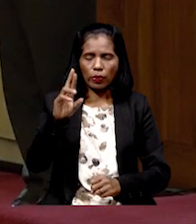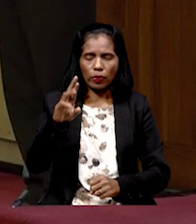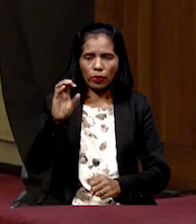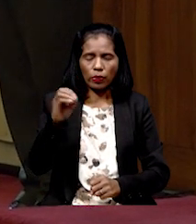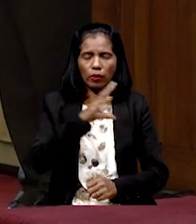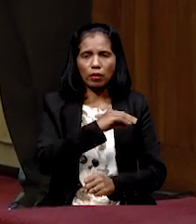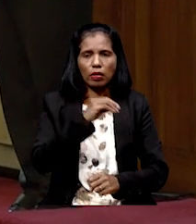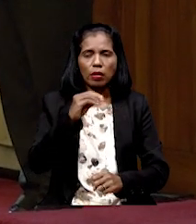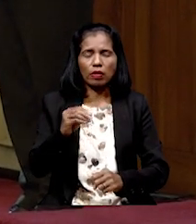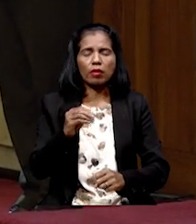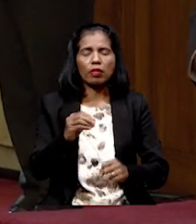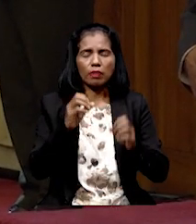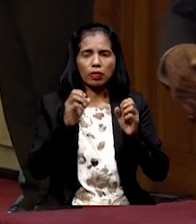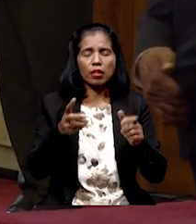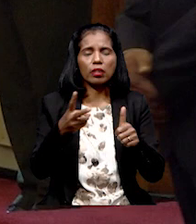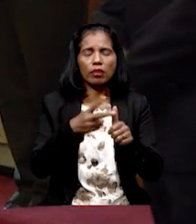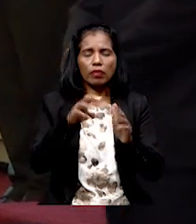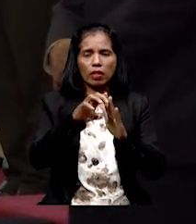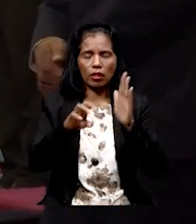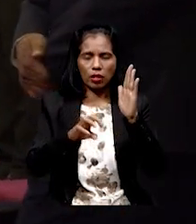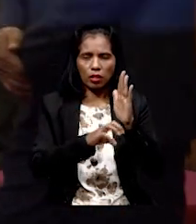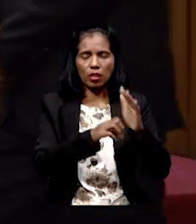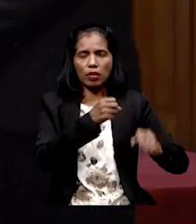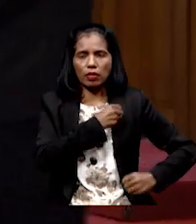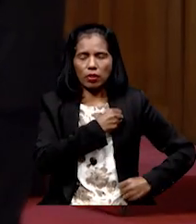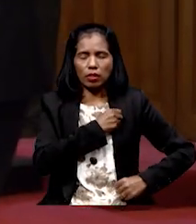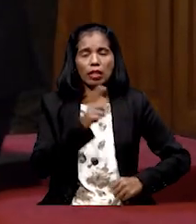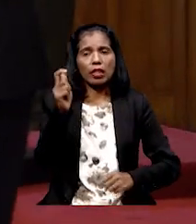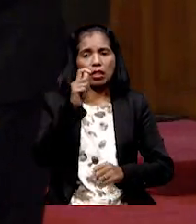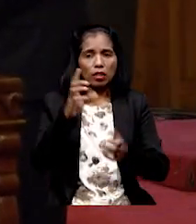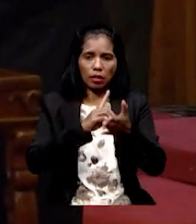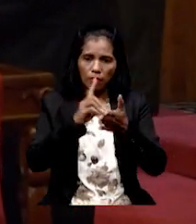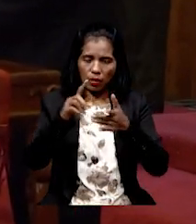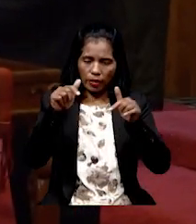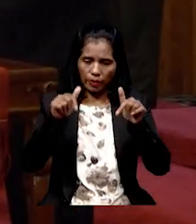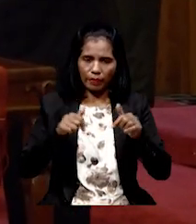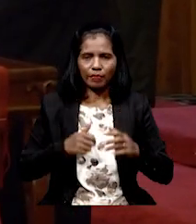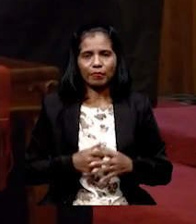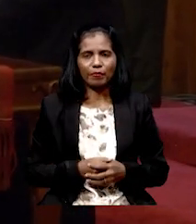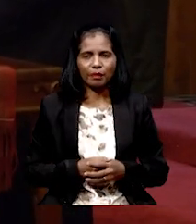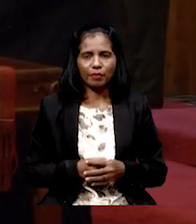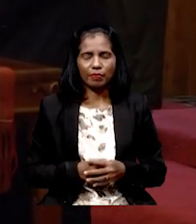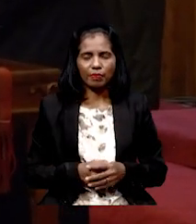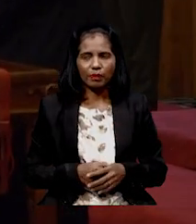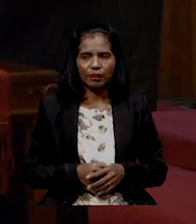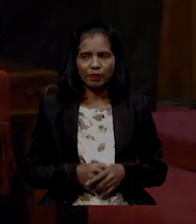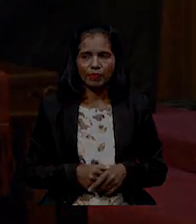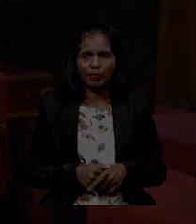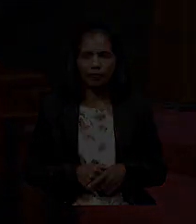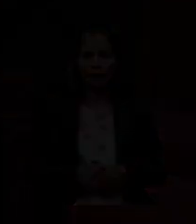Fuic, promovido para chefe Estado, maior Força Armada, e a terça semana. Na Palan Sever, bem-vinda, Ximenes, Ziamen.